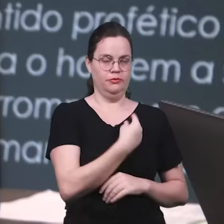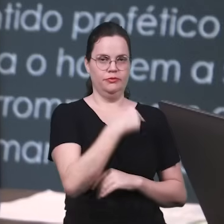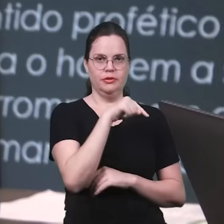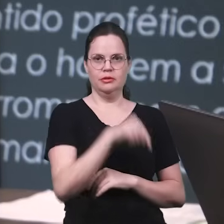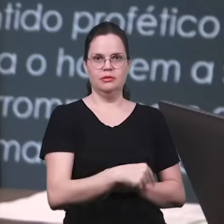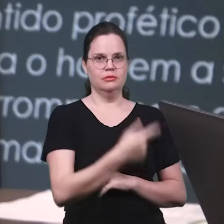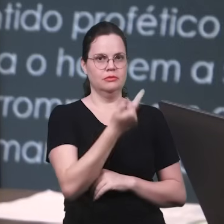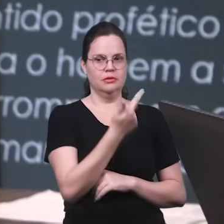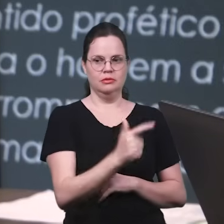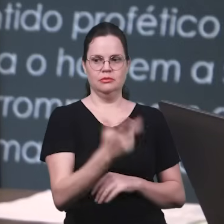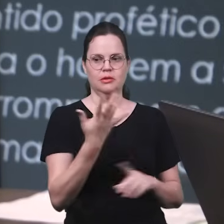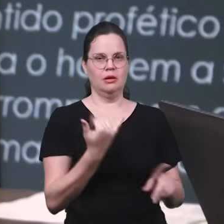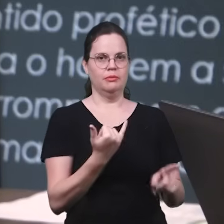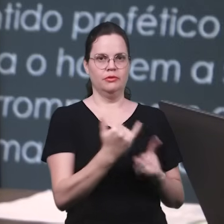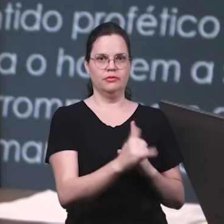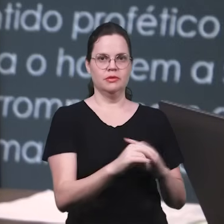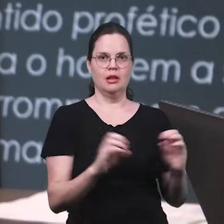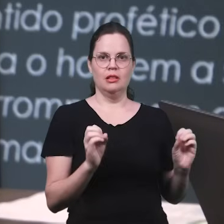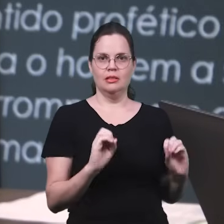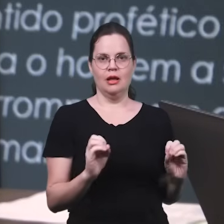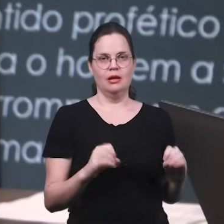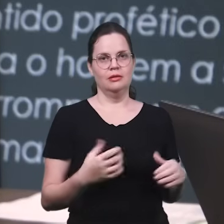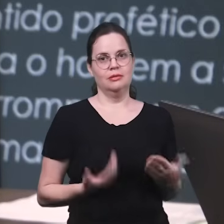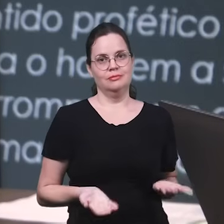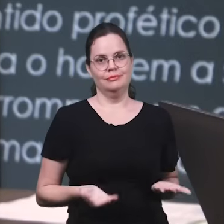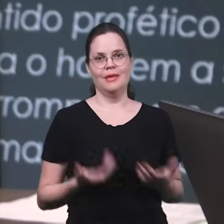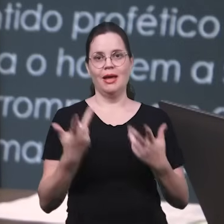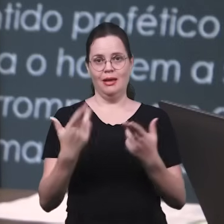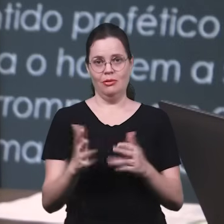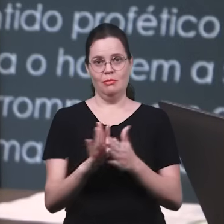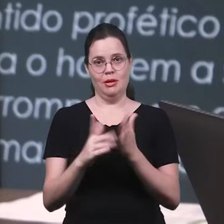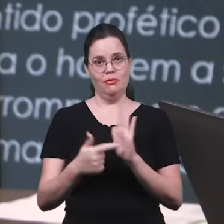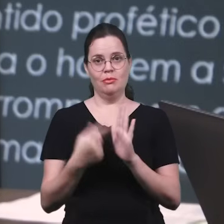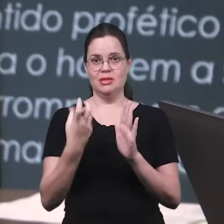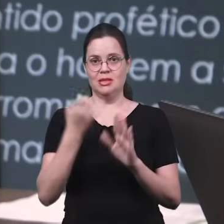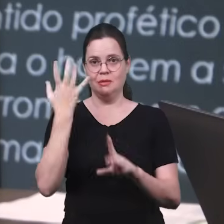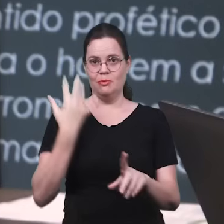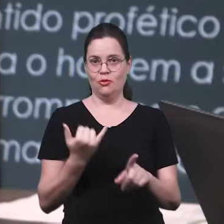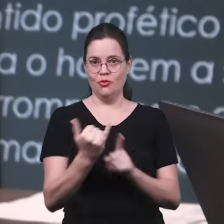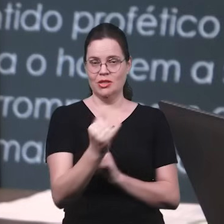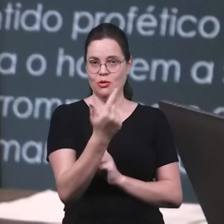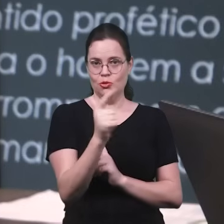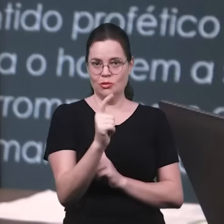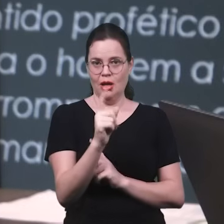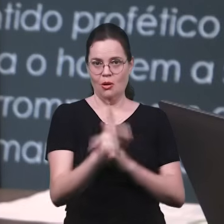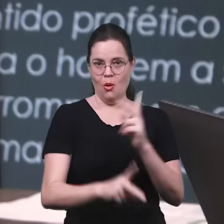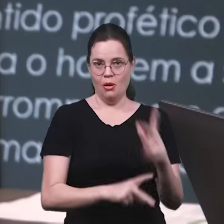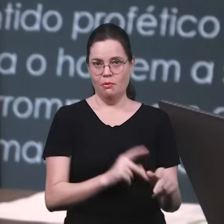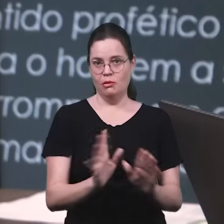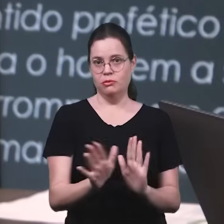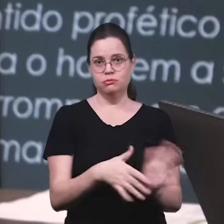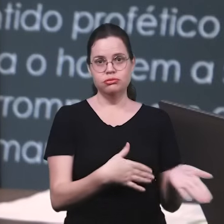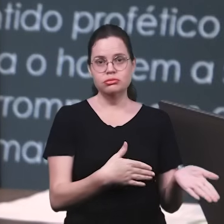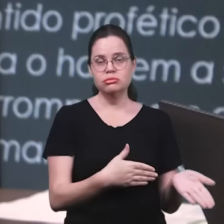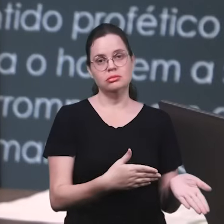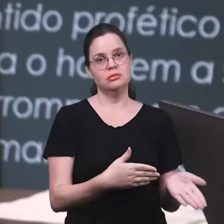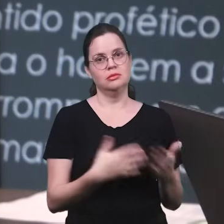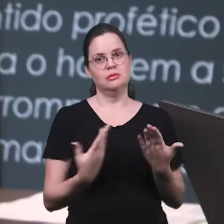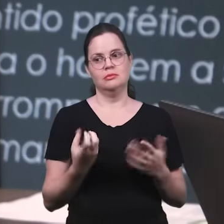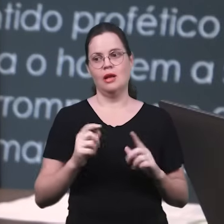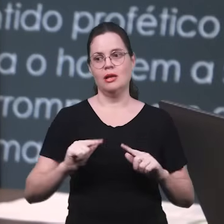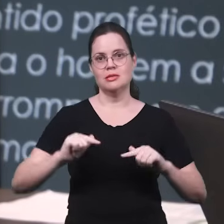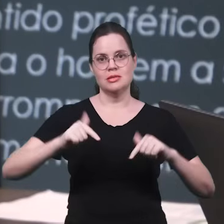Sem a profecia, como diz a Bíblia, o povo se corrompe. Então, sem a ação do Espírito Santo, o homem